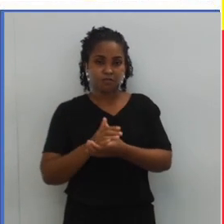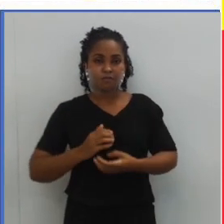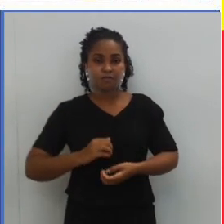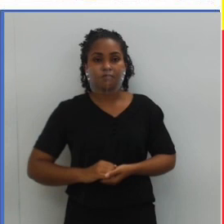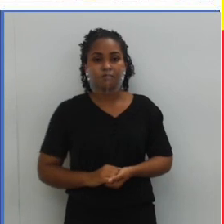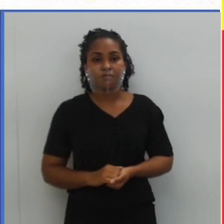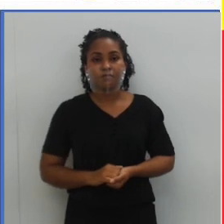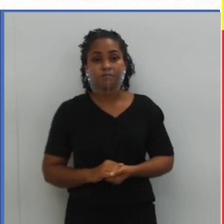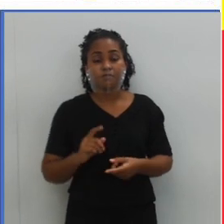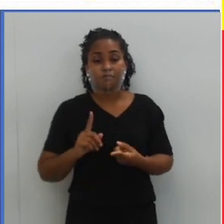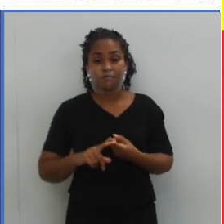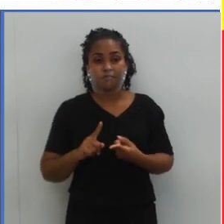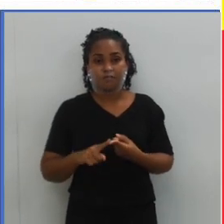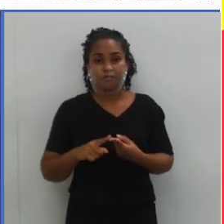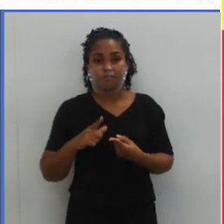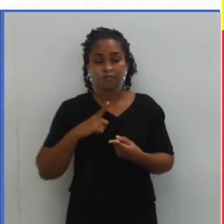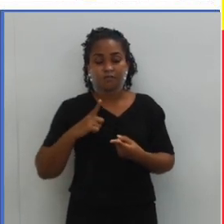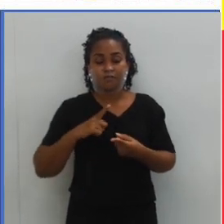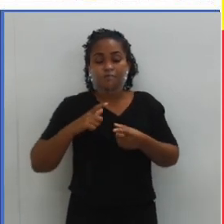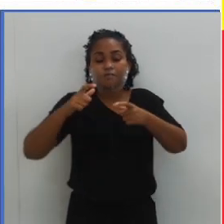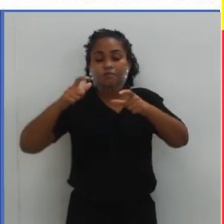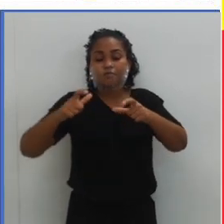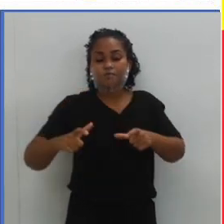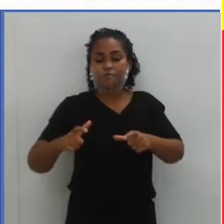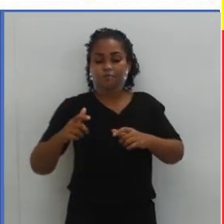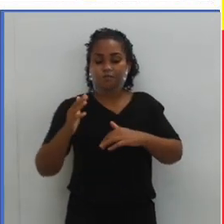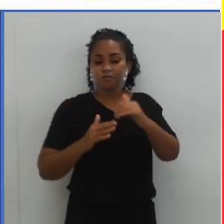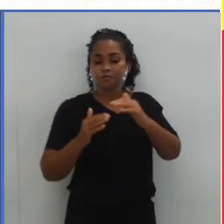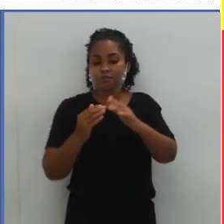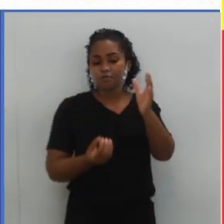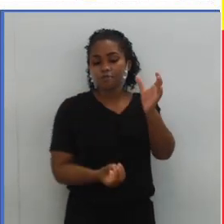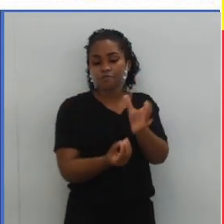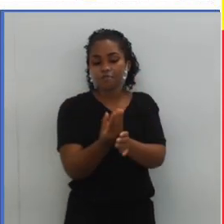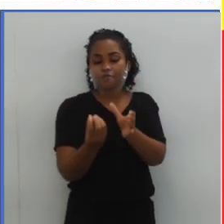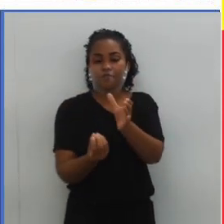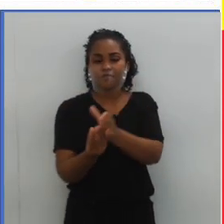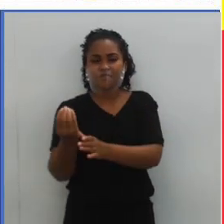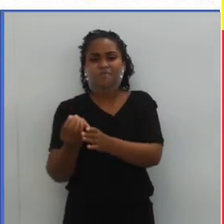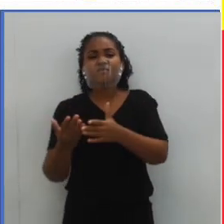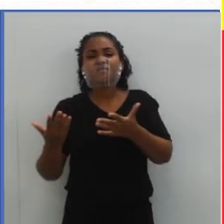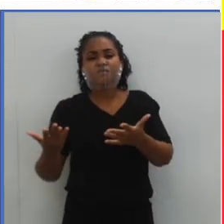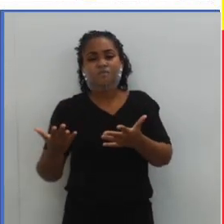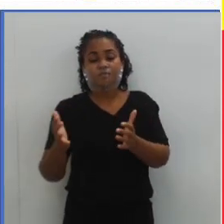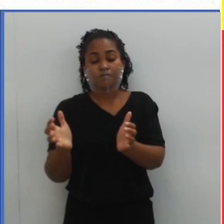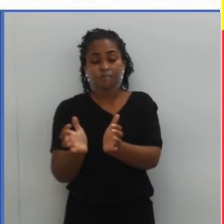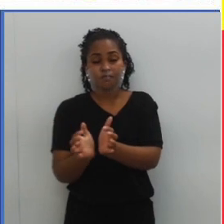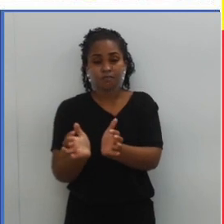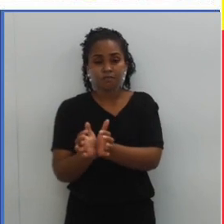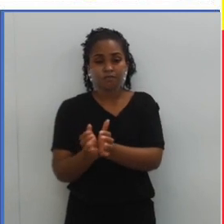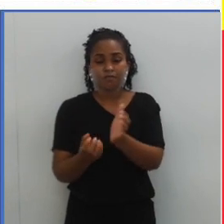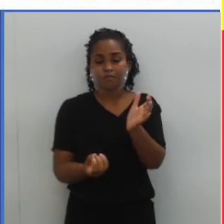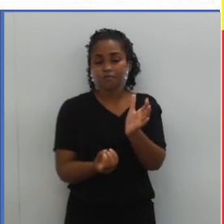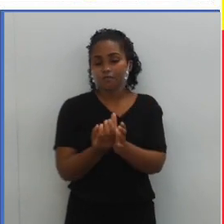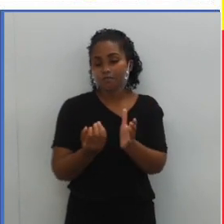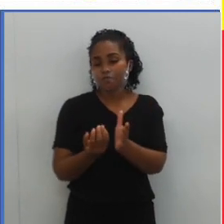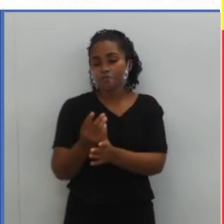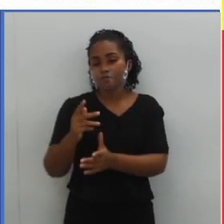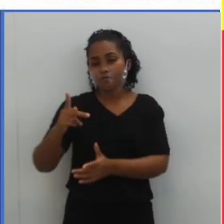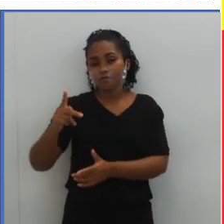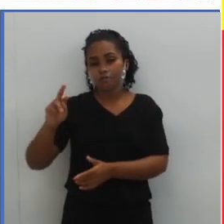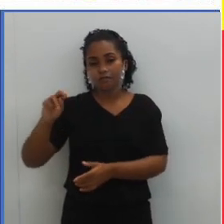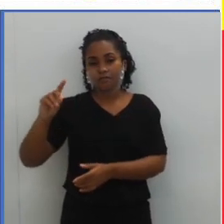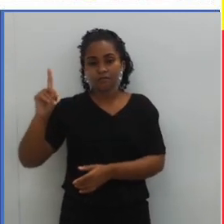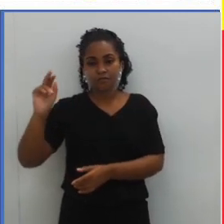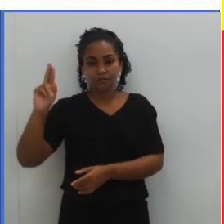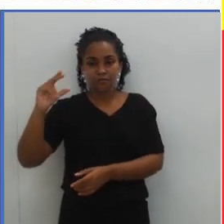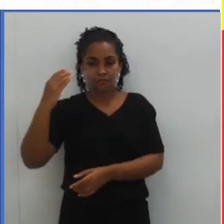Temos também o núcleo de produção. O núcleo de produção, o diretor de produção é o responsável pela